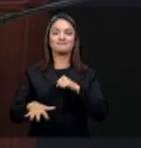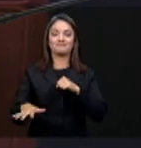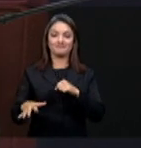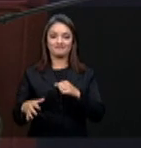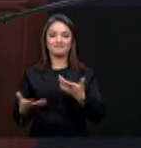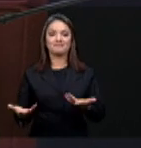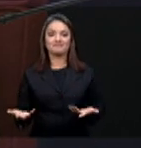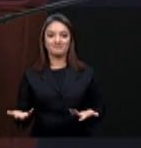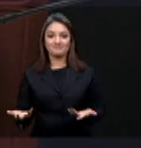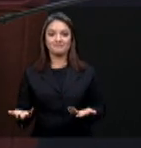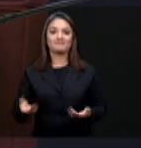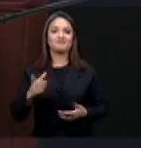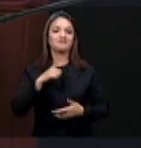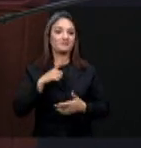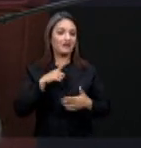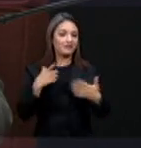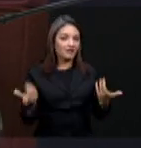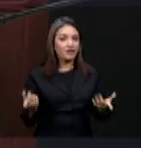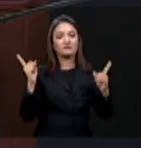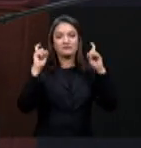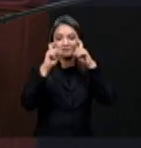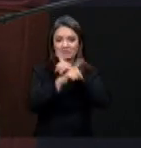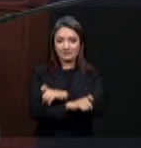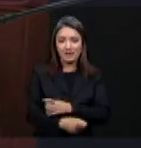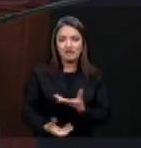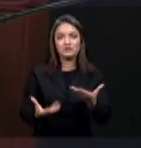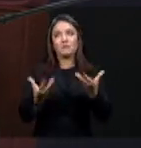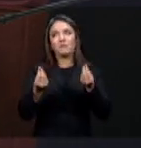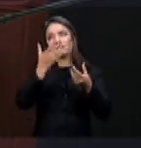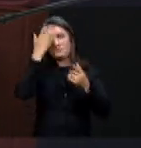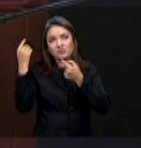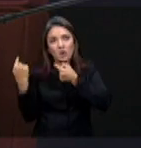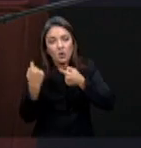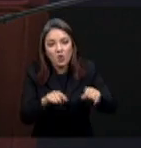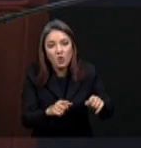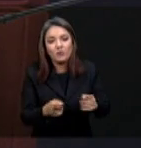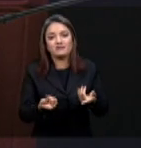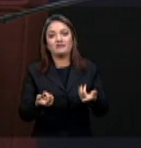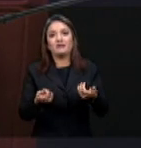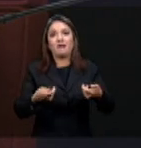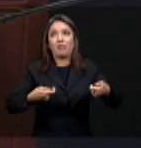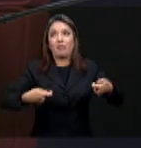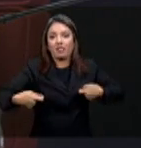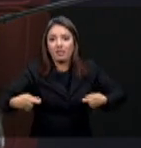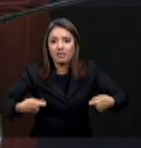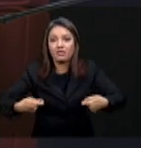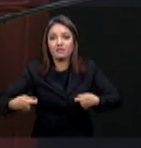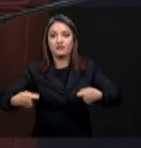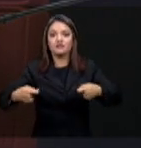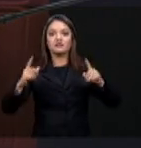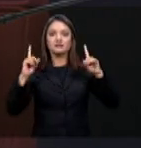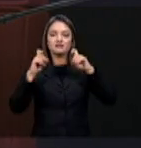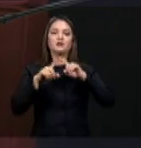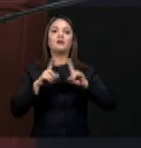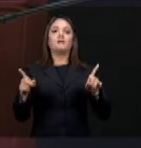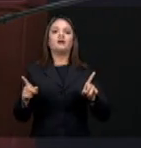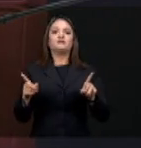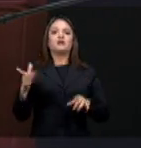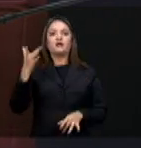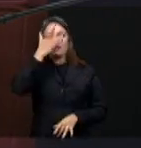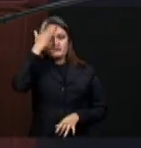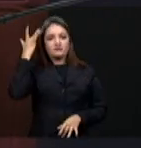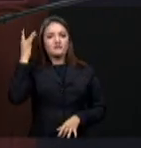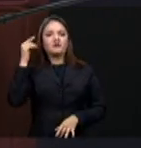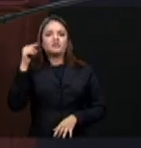resistência muito logo em contrário muita força querendo que eu não acontecesse incrível né mas por quê Porque as pessoas que são